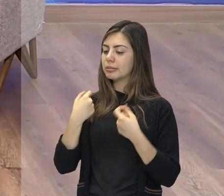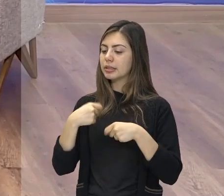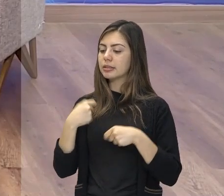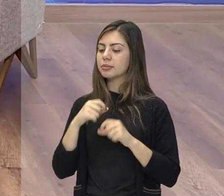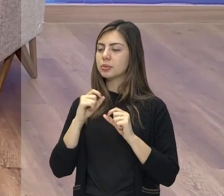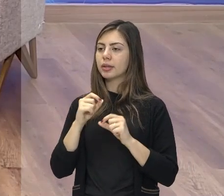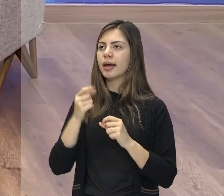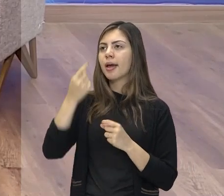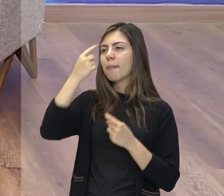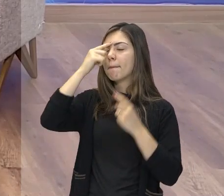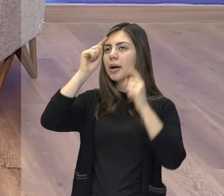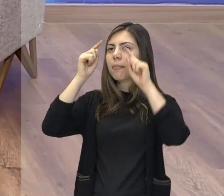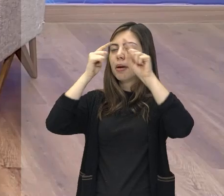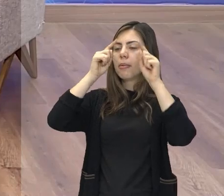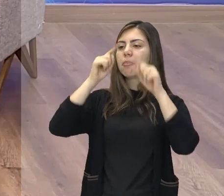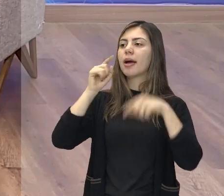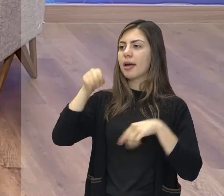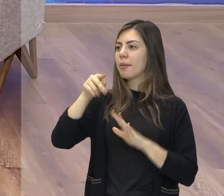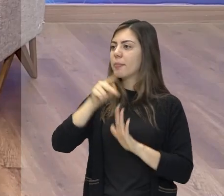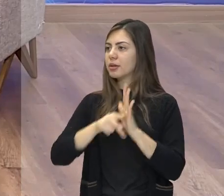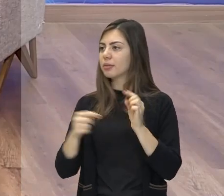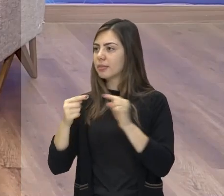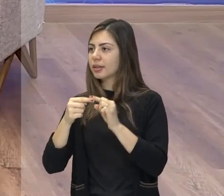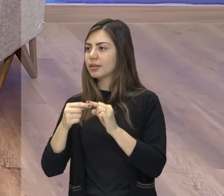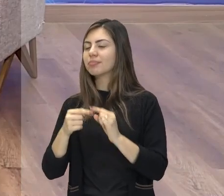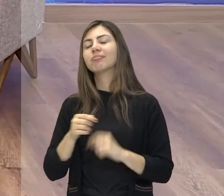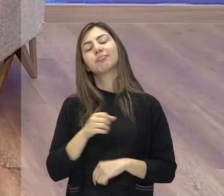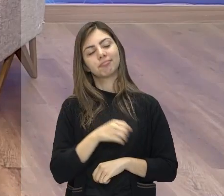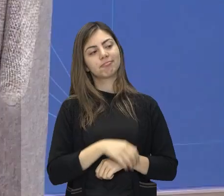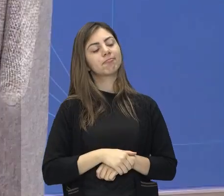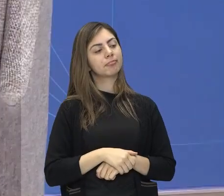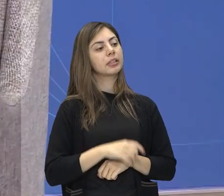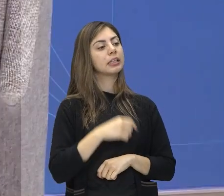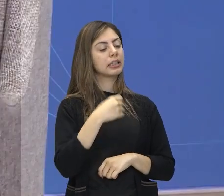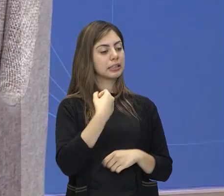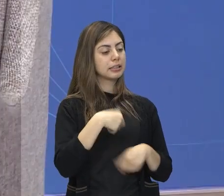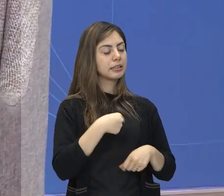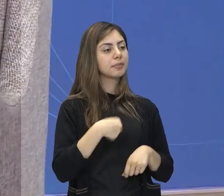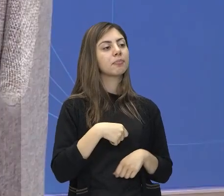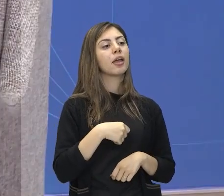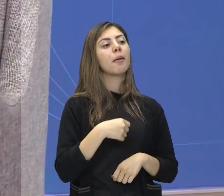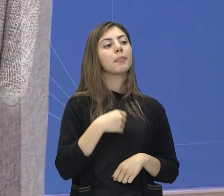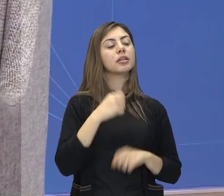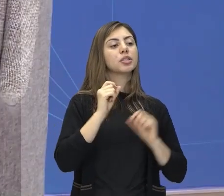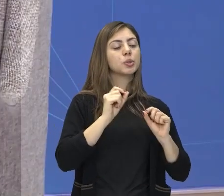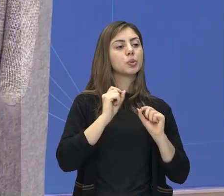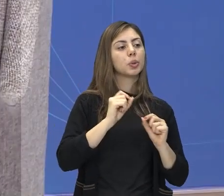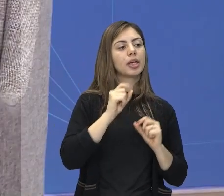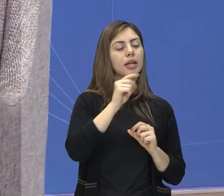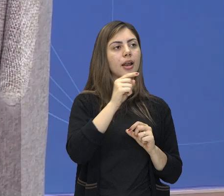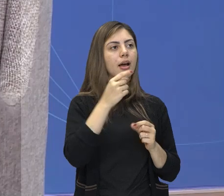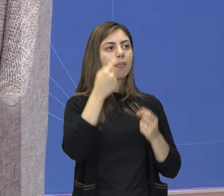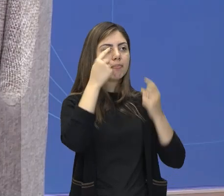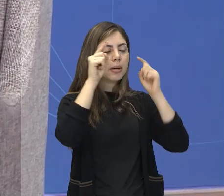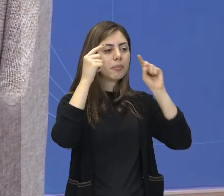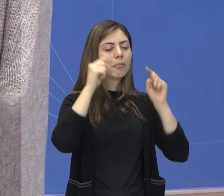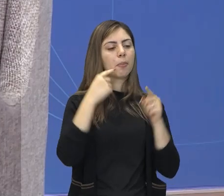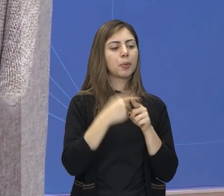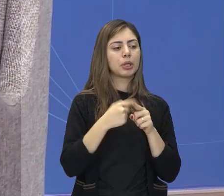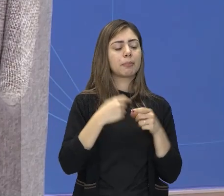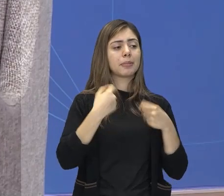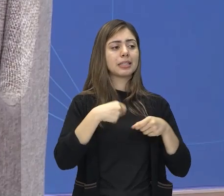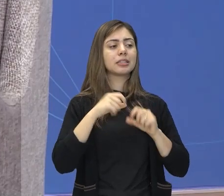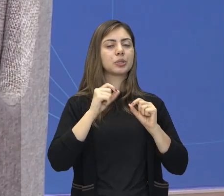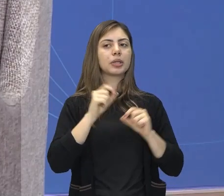sua criatividade. É por conta desse projeto? Preciso de verdade alimentar, pois eu vou precisar cantar sobre histórias